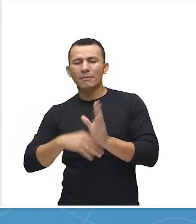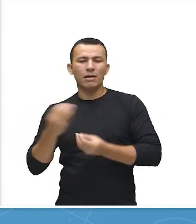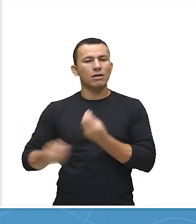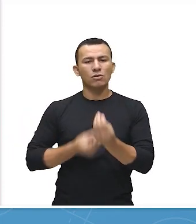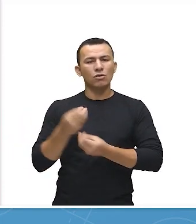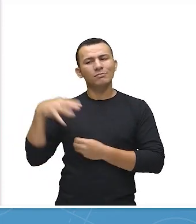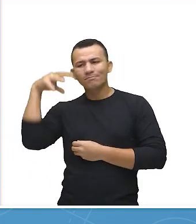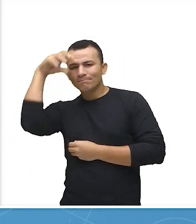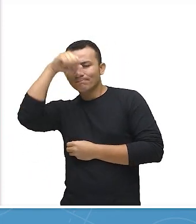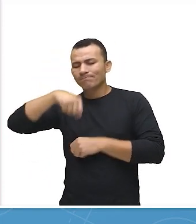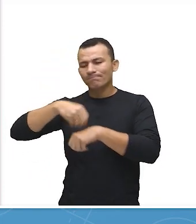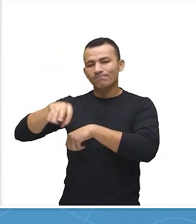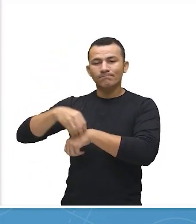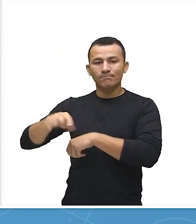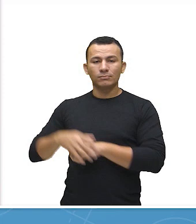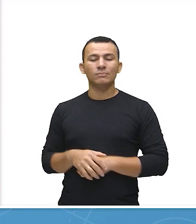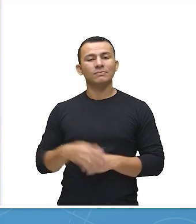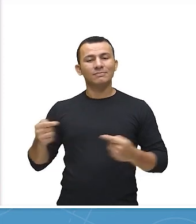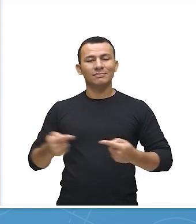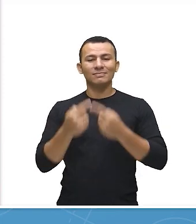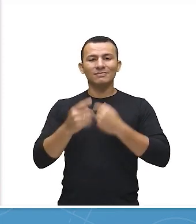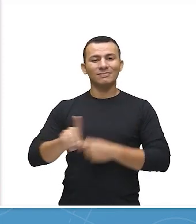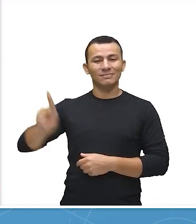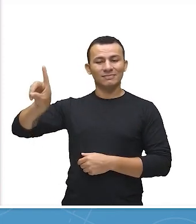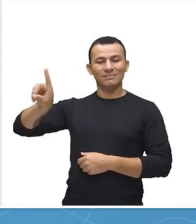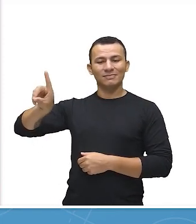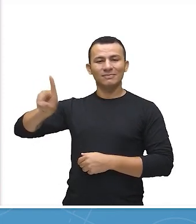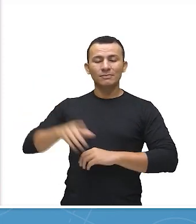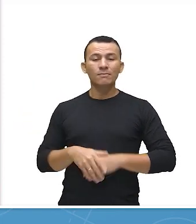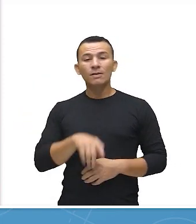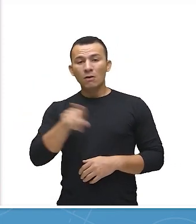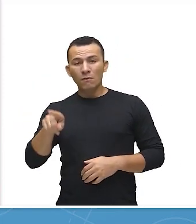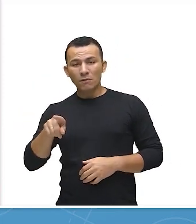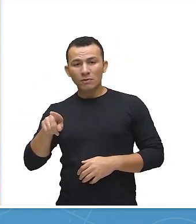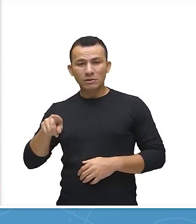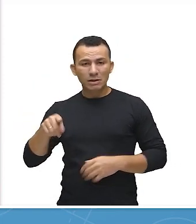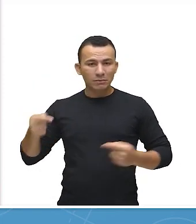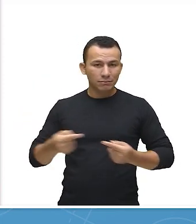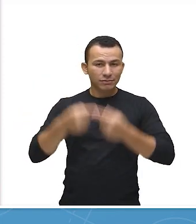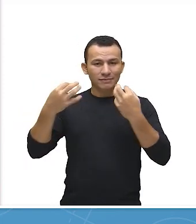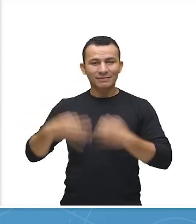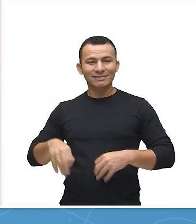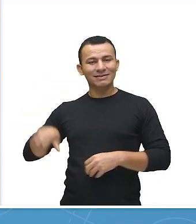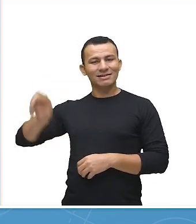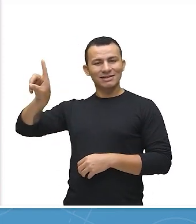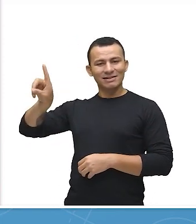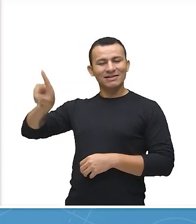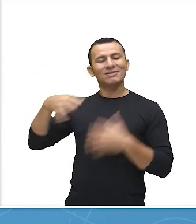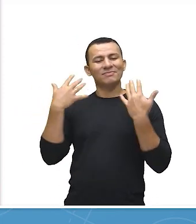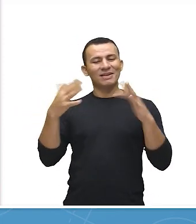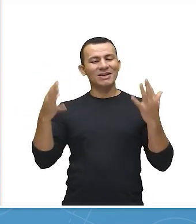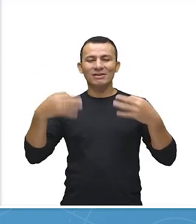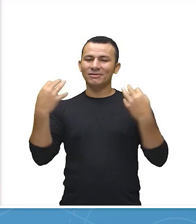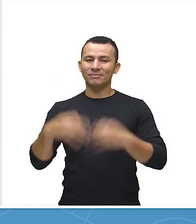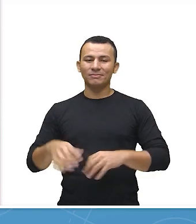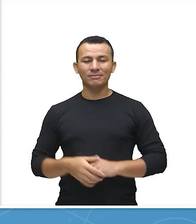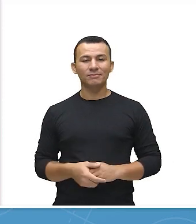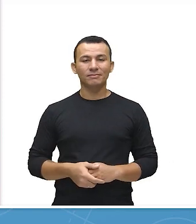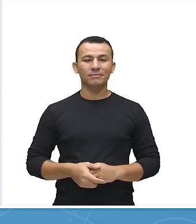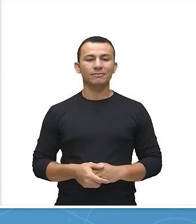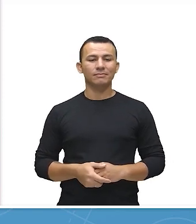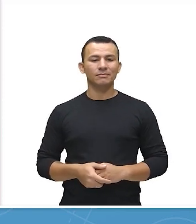Então, a resposta correta é a letra D. Você que marcou aí na sua avaliação a letra D, você acertou. Na letra A,